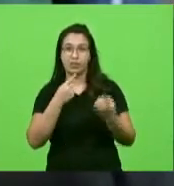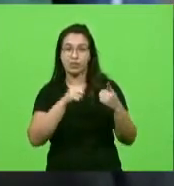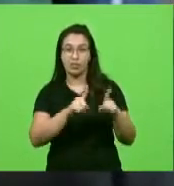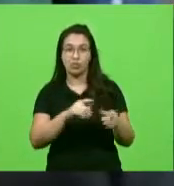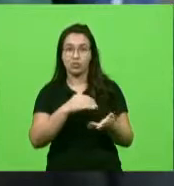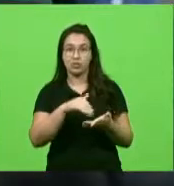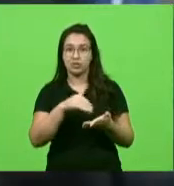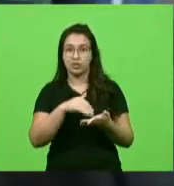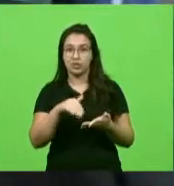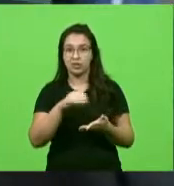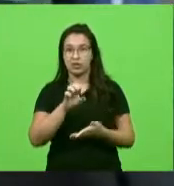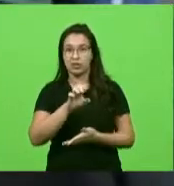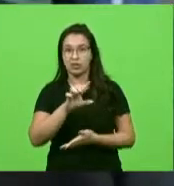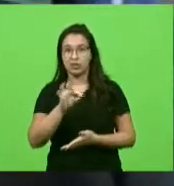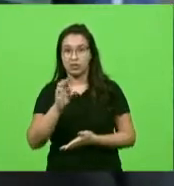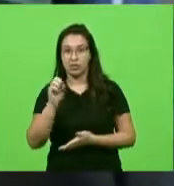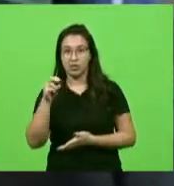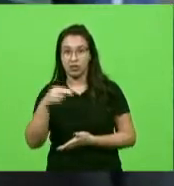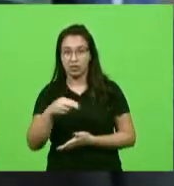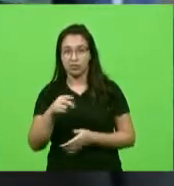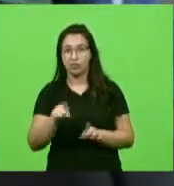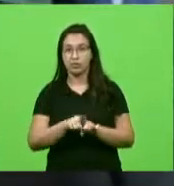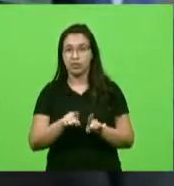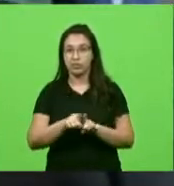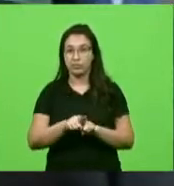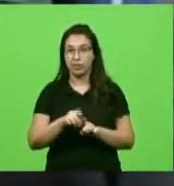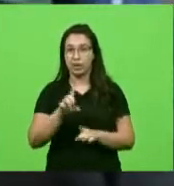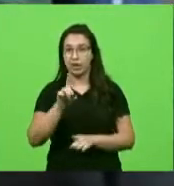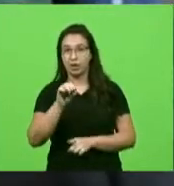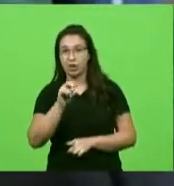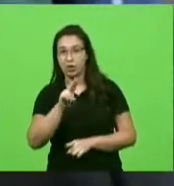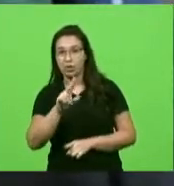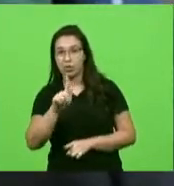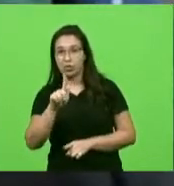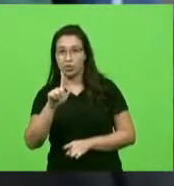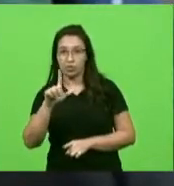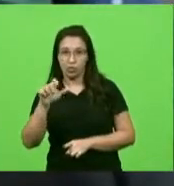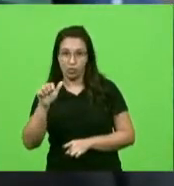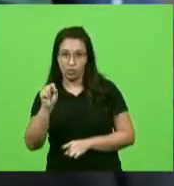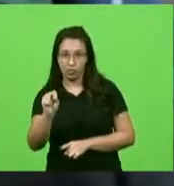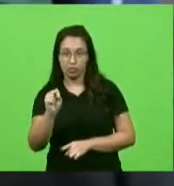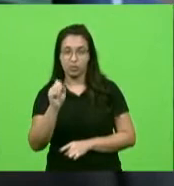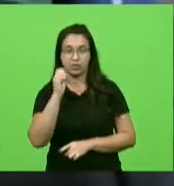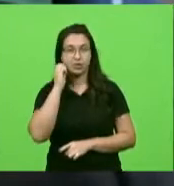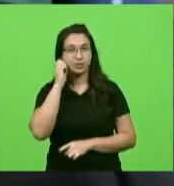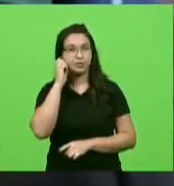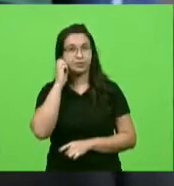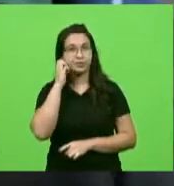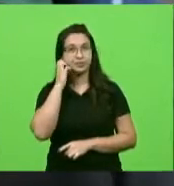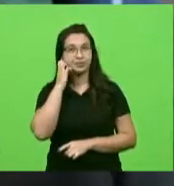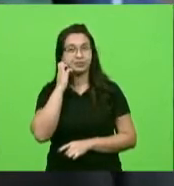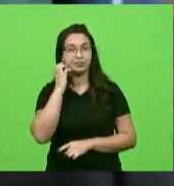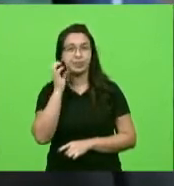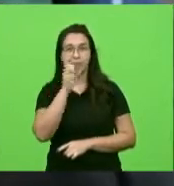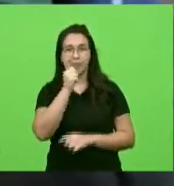Elton Zeferino, e da Casa Civil, Douglas Borba, à época. Feita esta breve